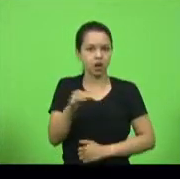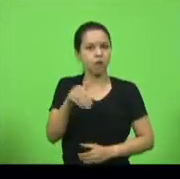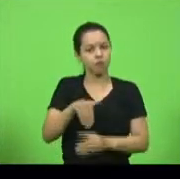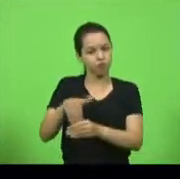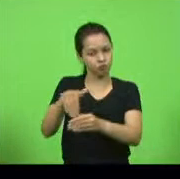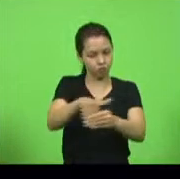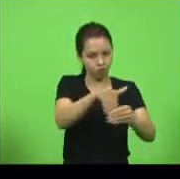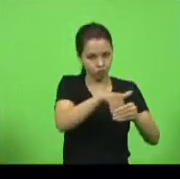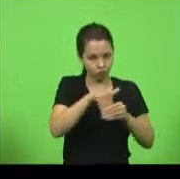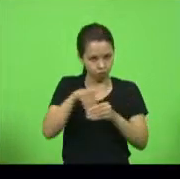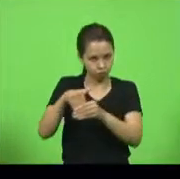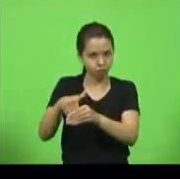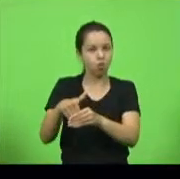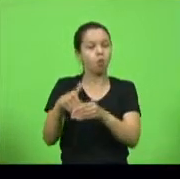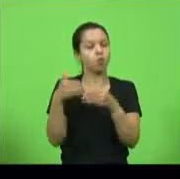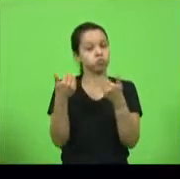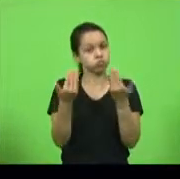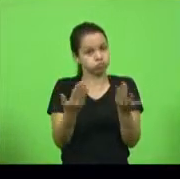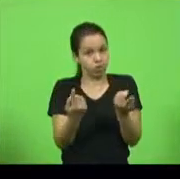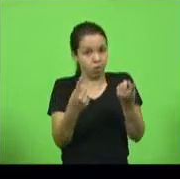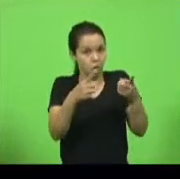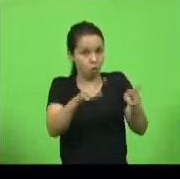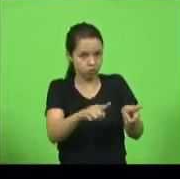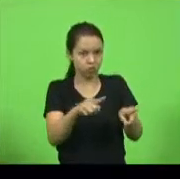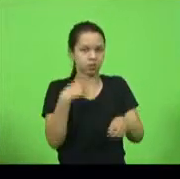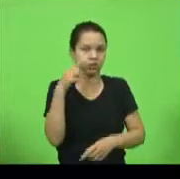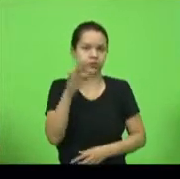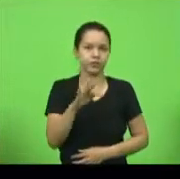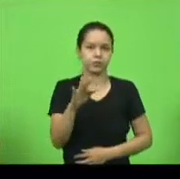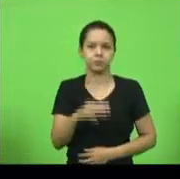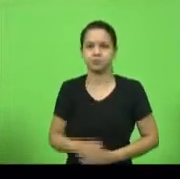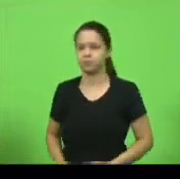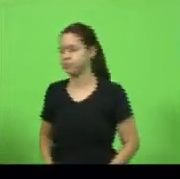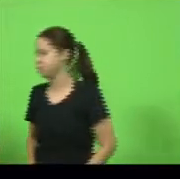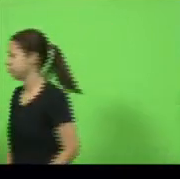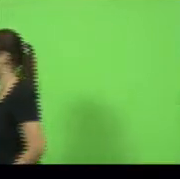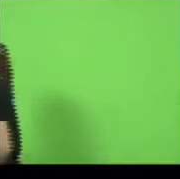amplamente no deputado, contra o deputado federal. Presidente.